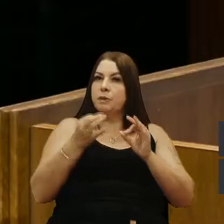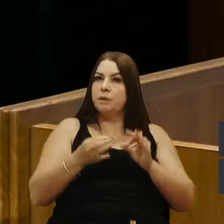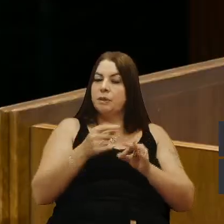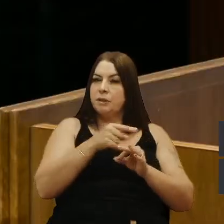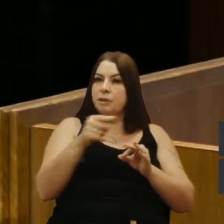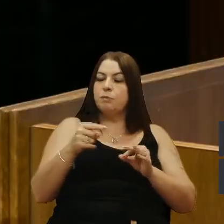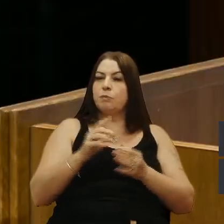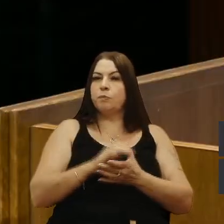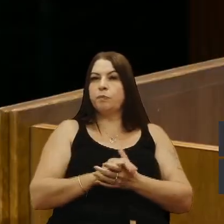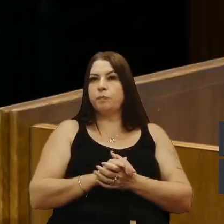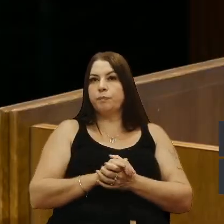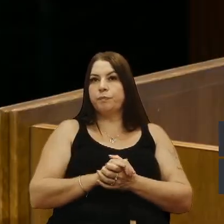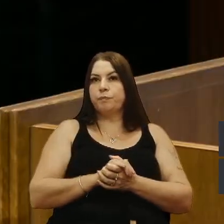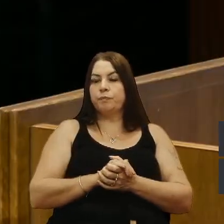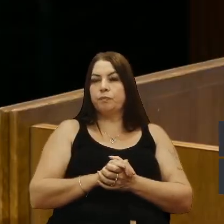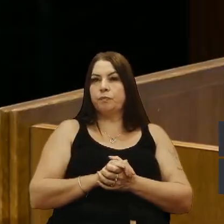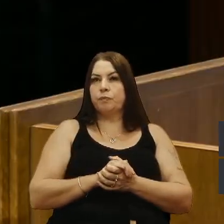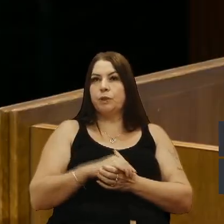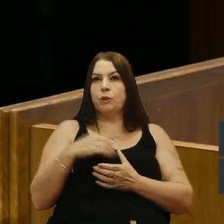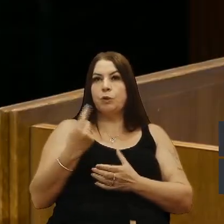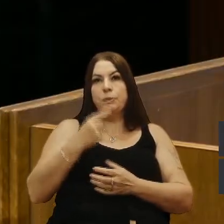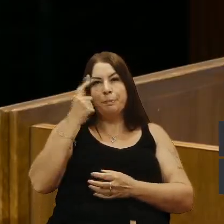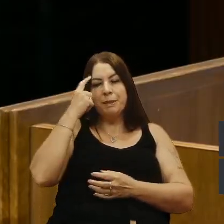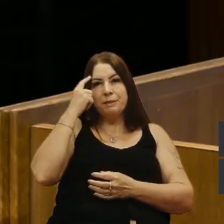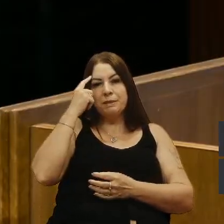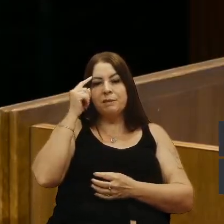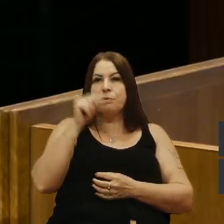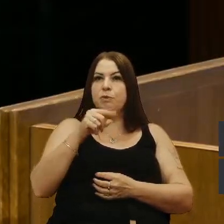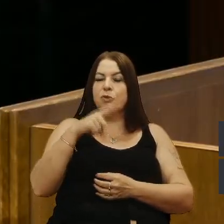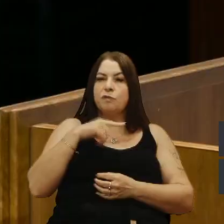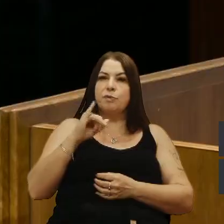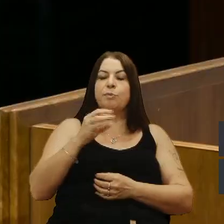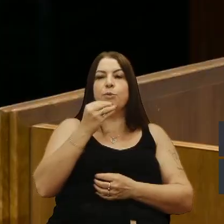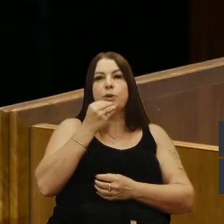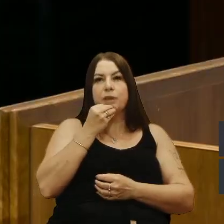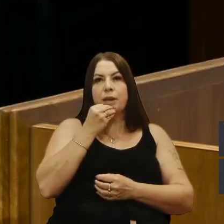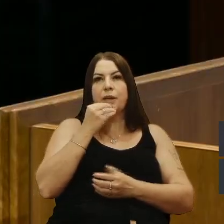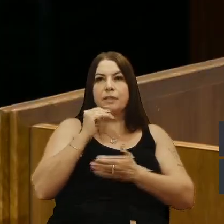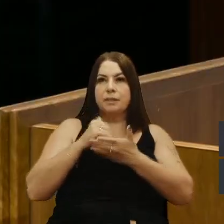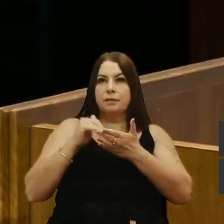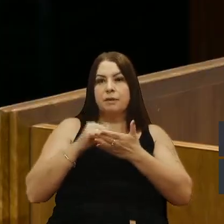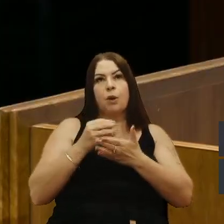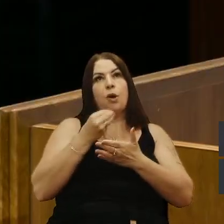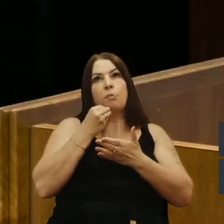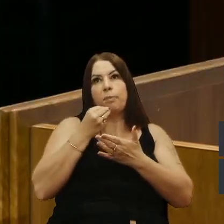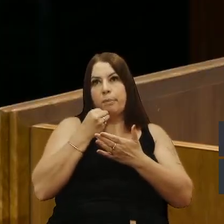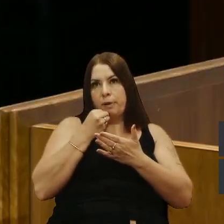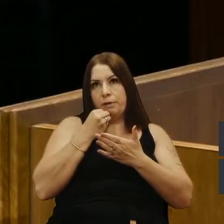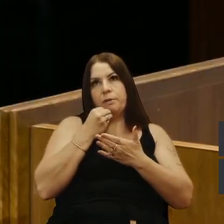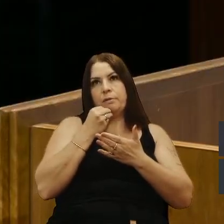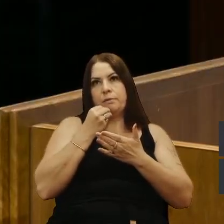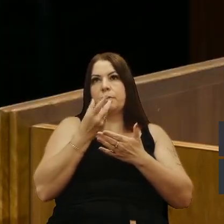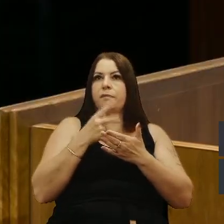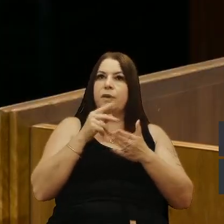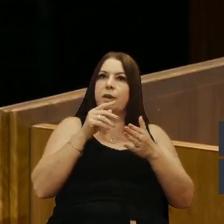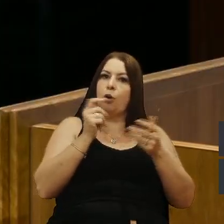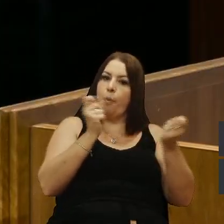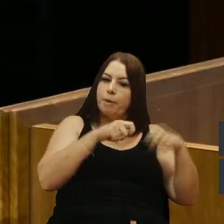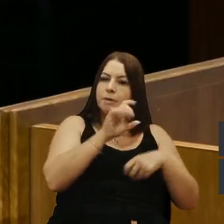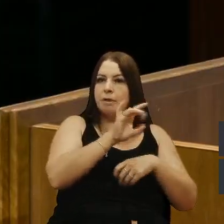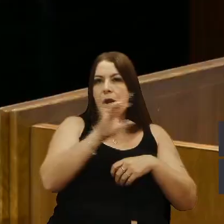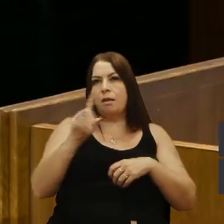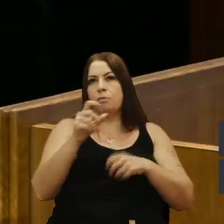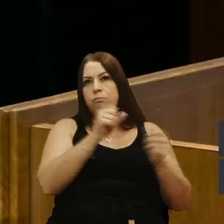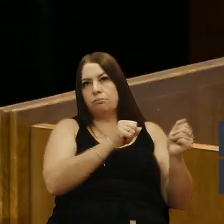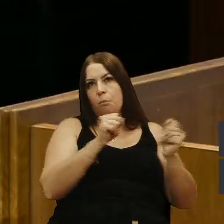exatamente aquilo que nós pensamos enquanto tivemos a oportunidade de ser secretário. Obviamente, guardada a competência de cada um dos